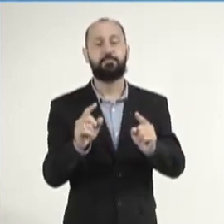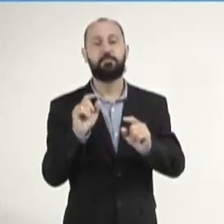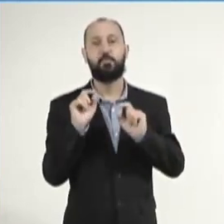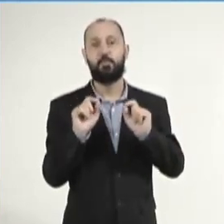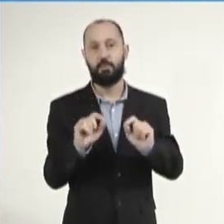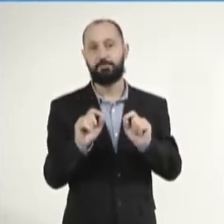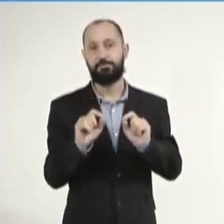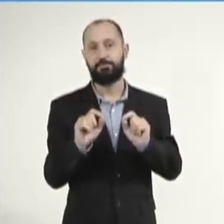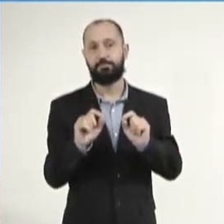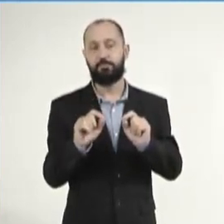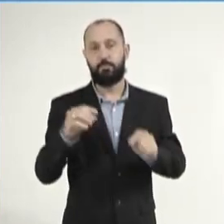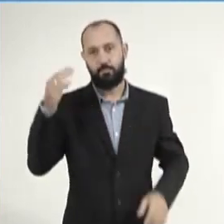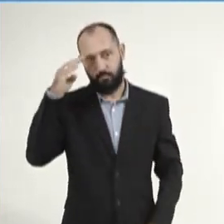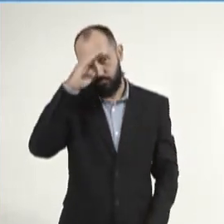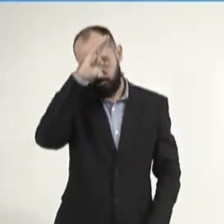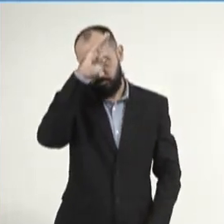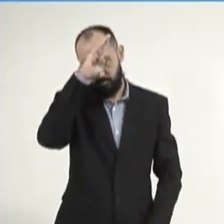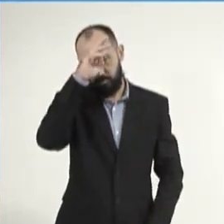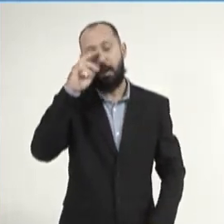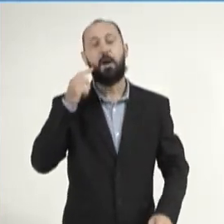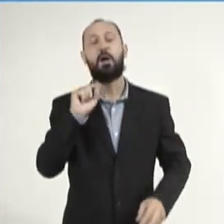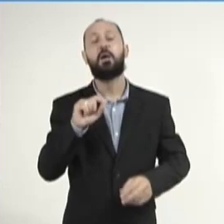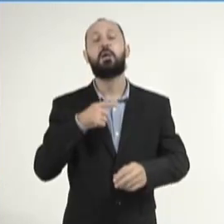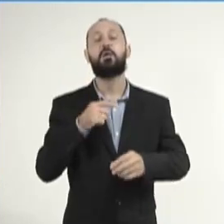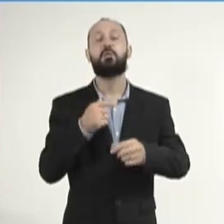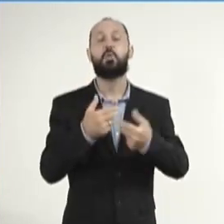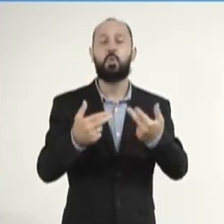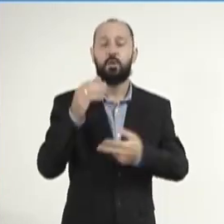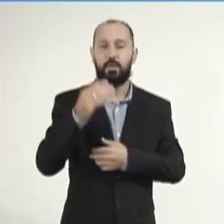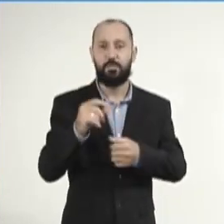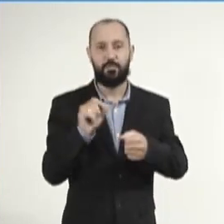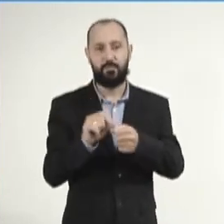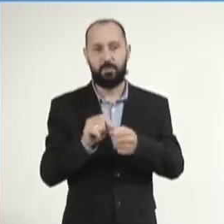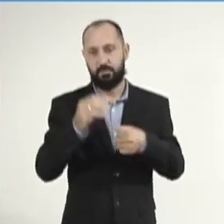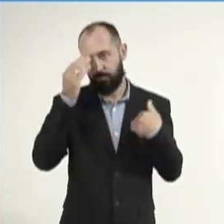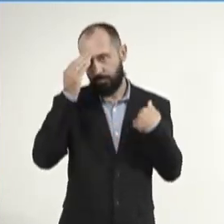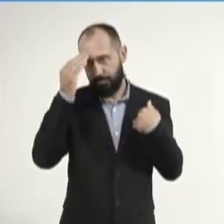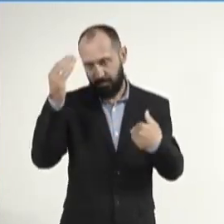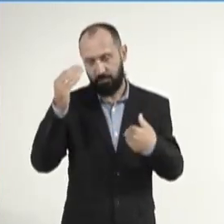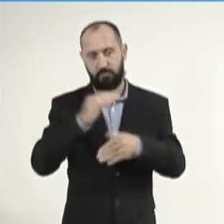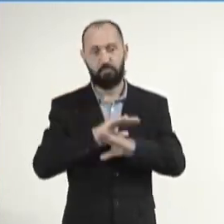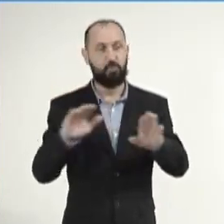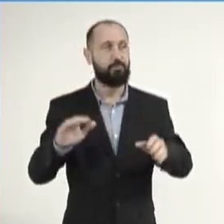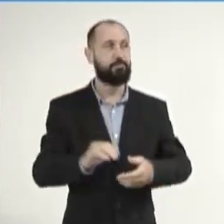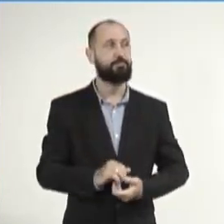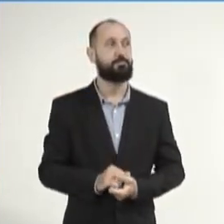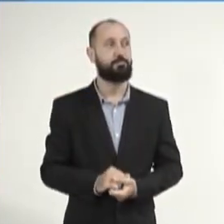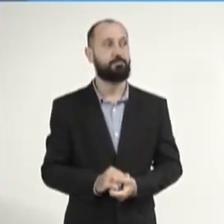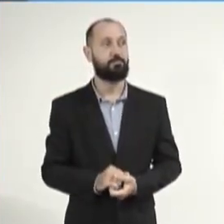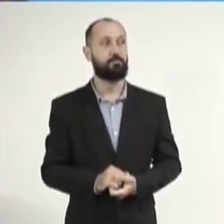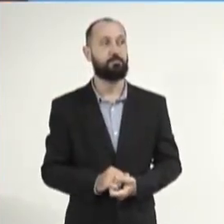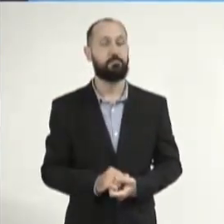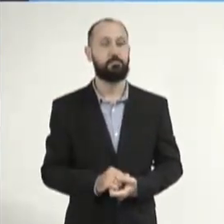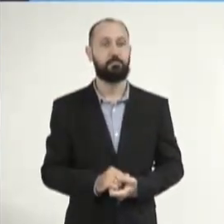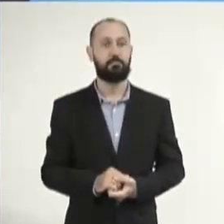e que Bolsonaro pague pelos crimes que cometeu. Obrigado, senhor presidente, era isso.